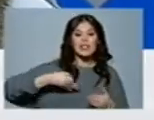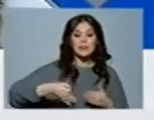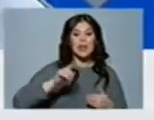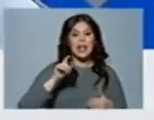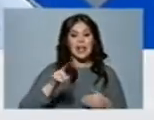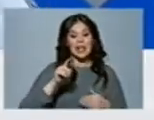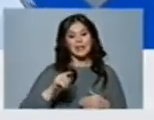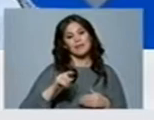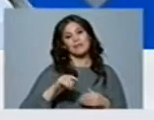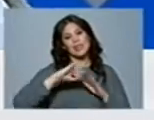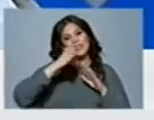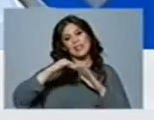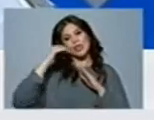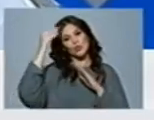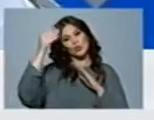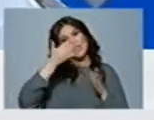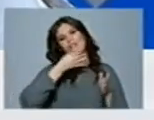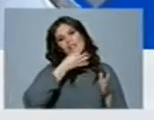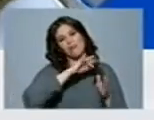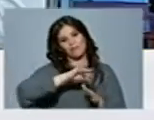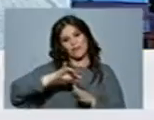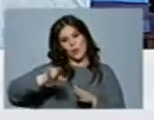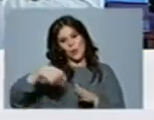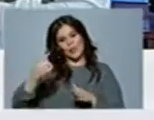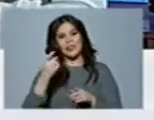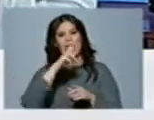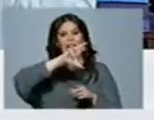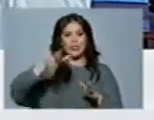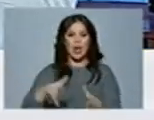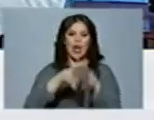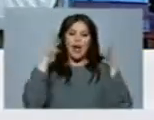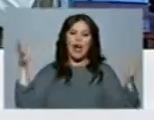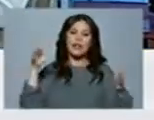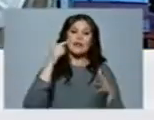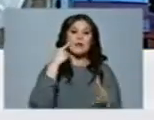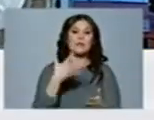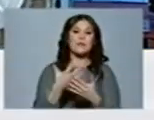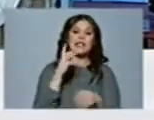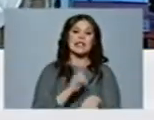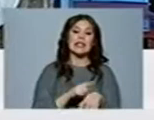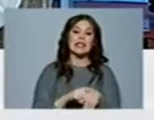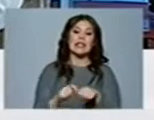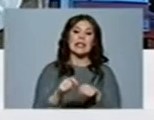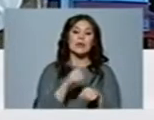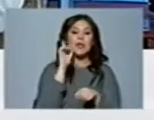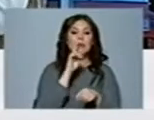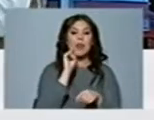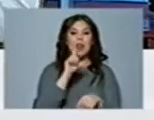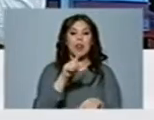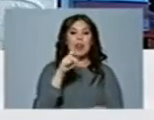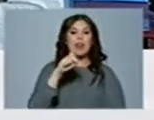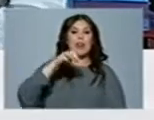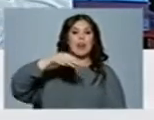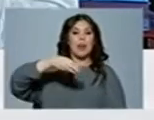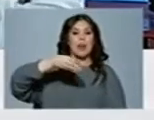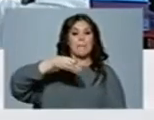saindo agora de Trás-os-Montes, porque nós temos uma região muito grande, muito com 86 alargada, municípios, eu destacaria uma época muito importante, que é a época da lampreia do Sóvel. E